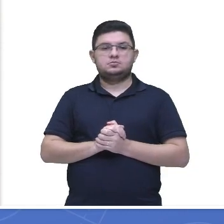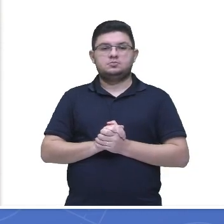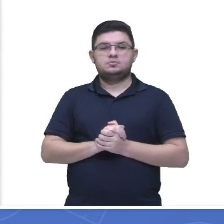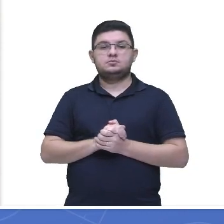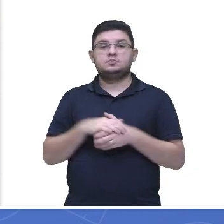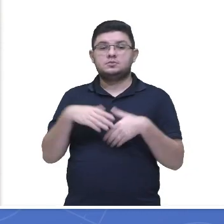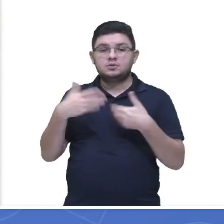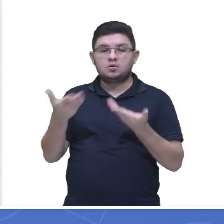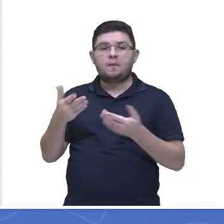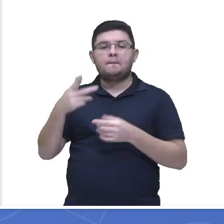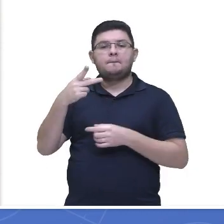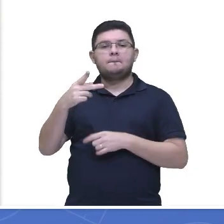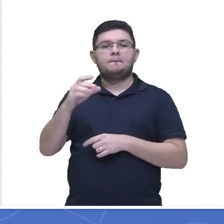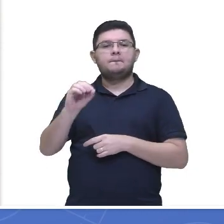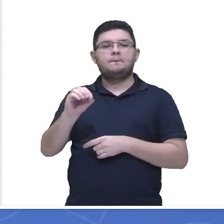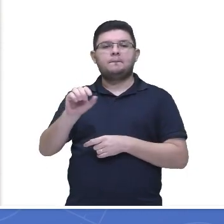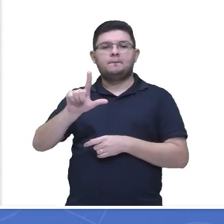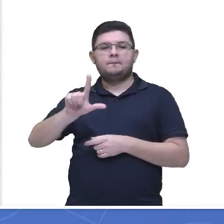Hidrocarbonetos